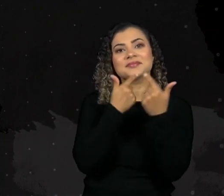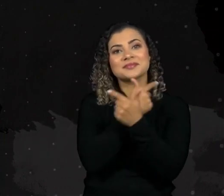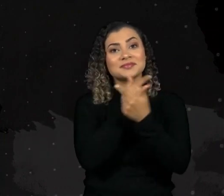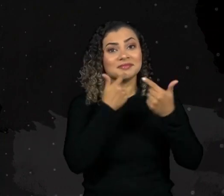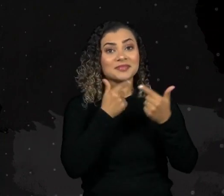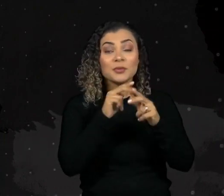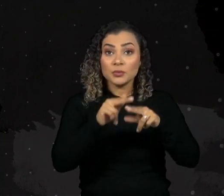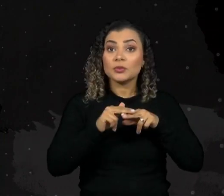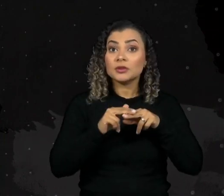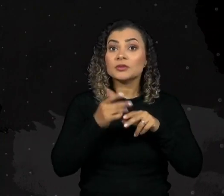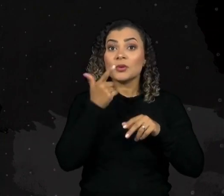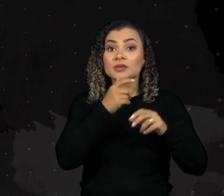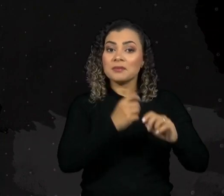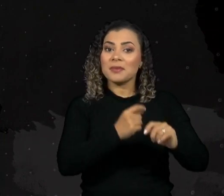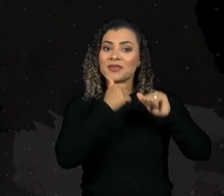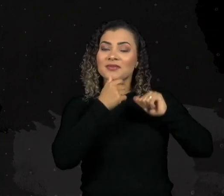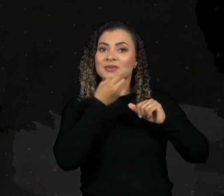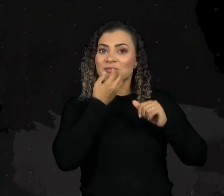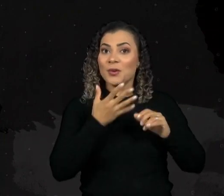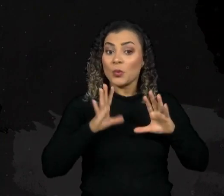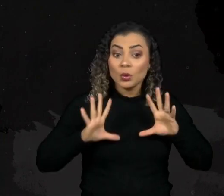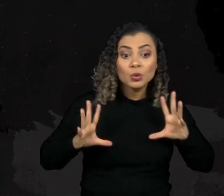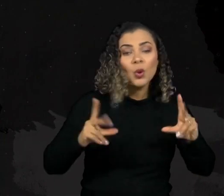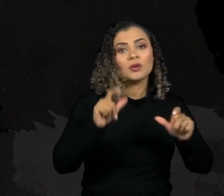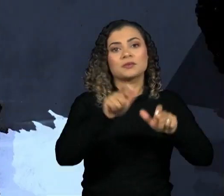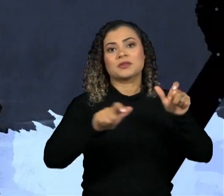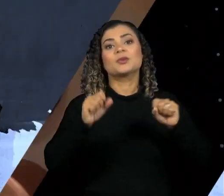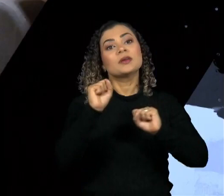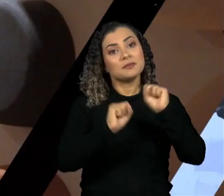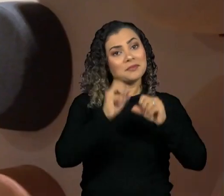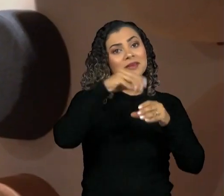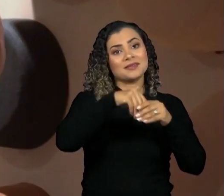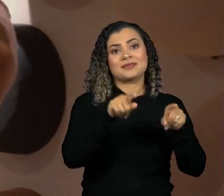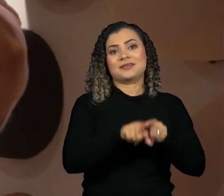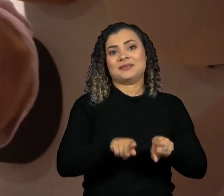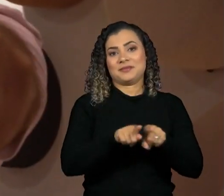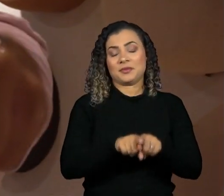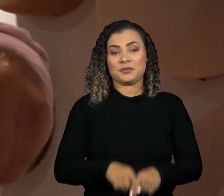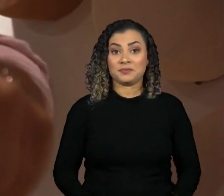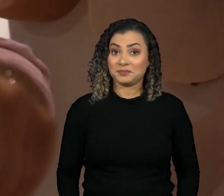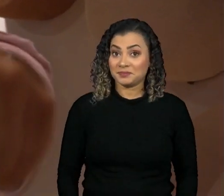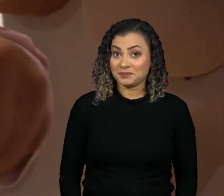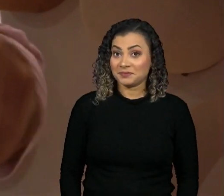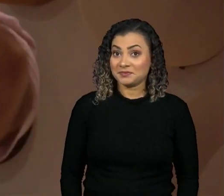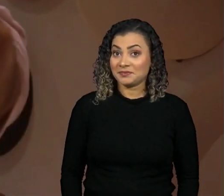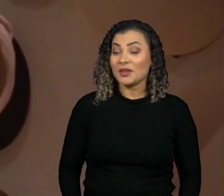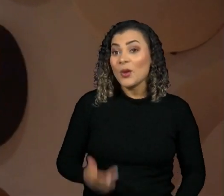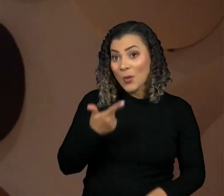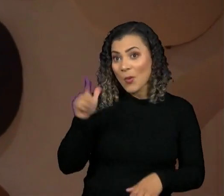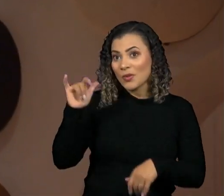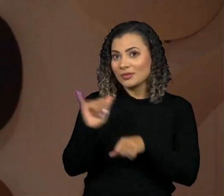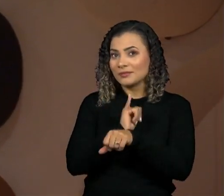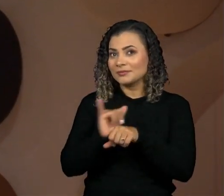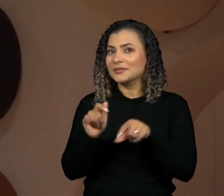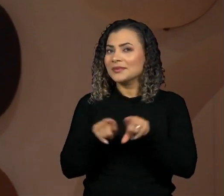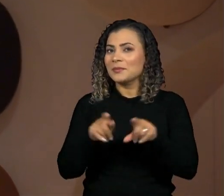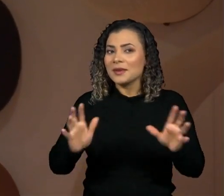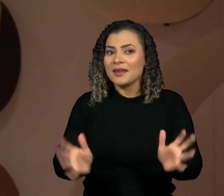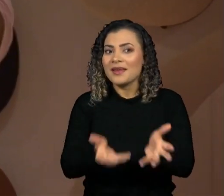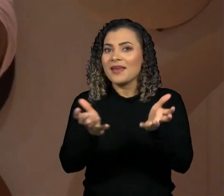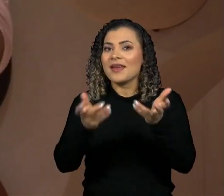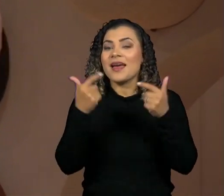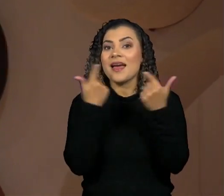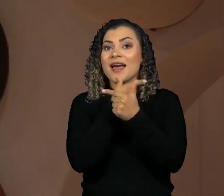vai beneficiar todo mundo, inclusive a empresa. Uma outra técnica que a gente pode utilizar para estimular o